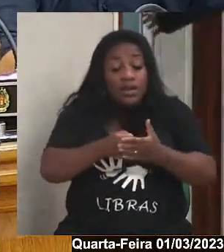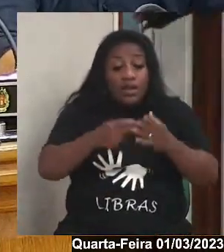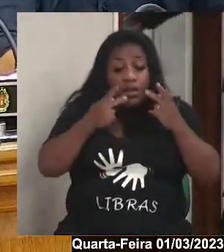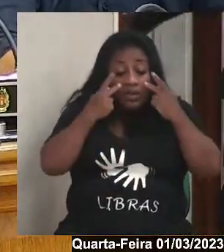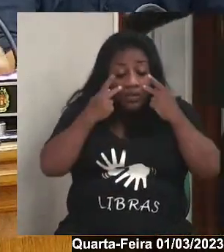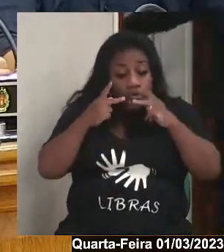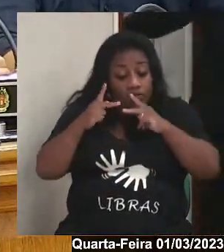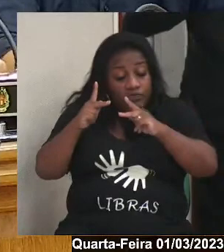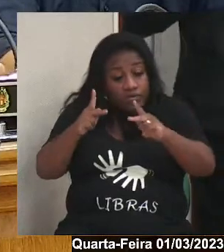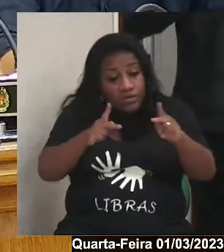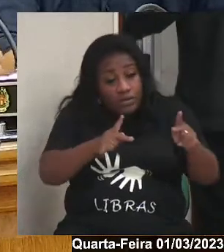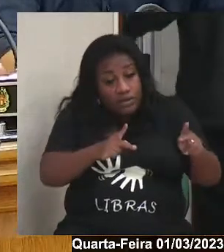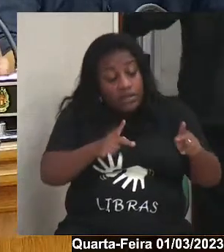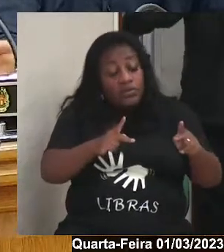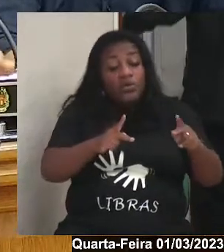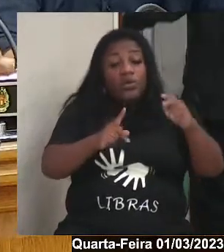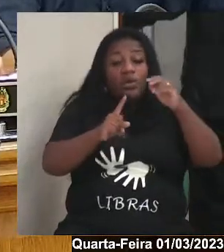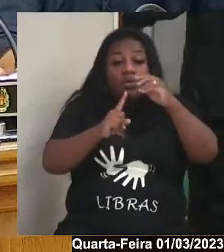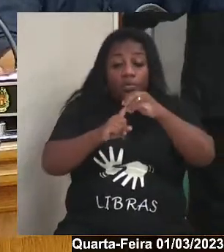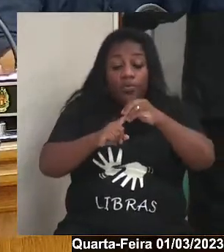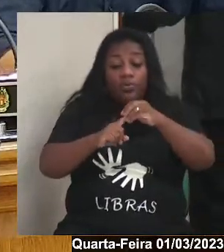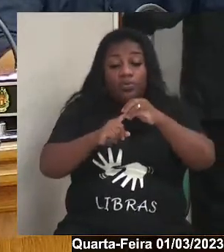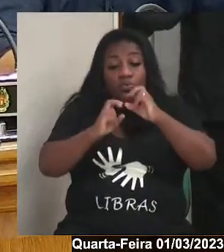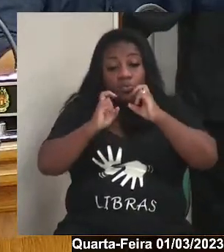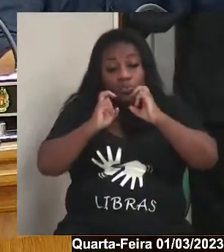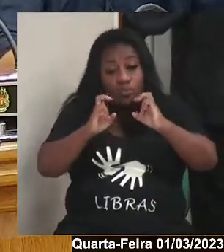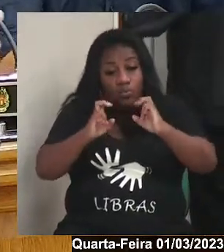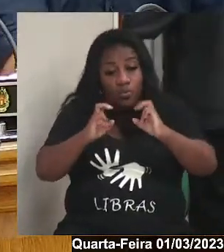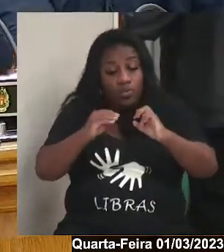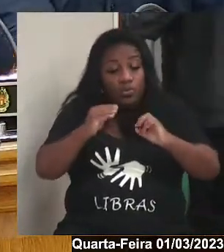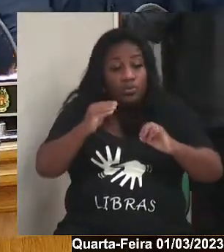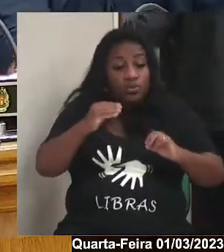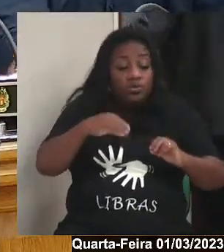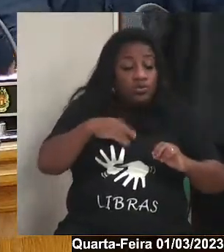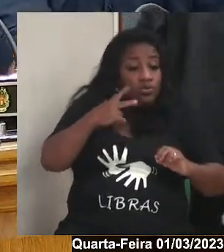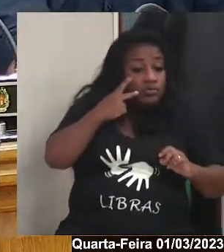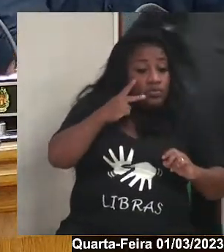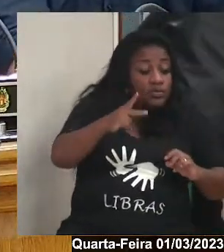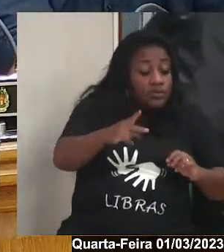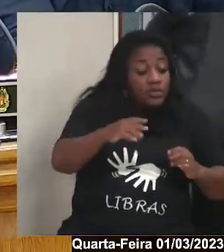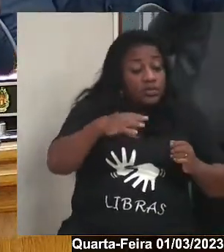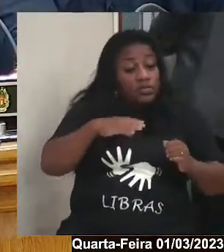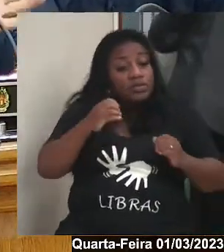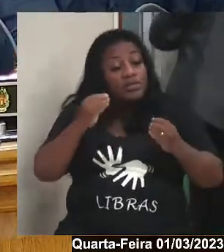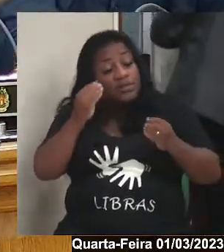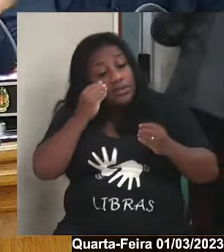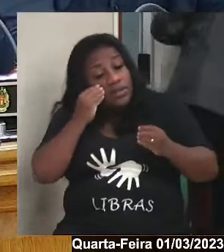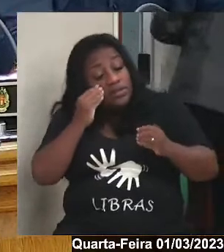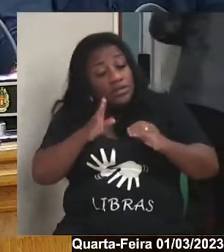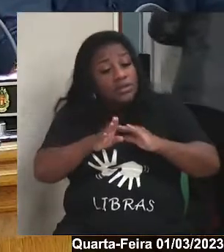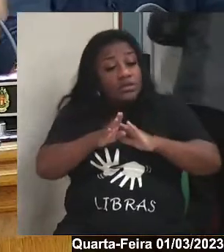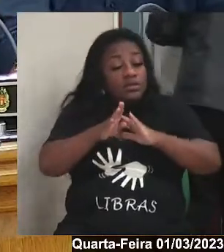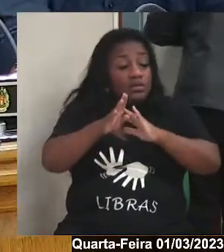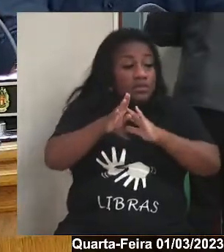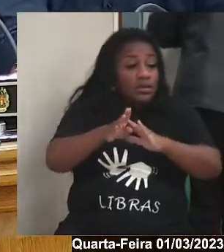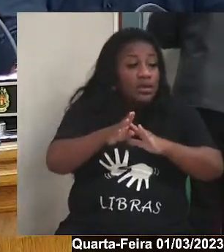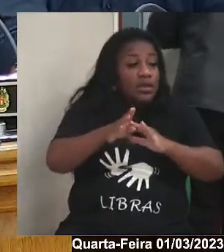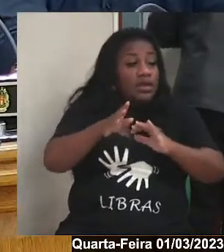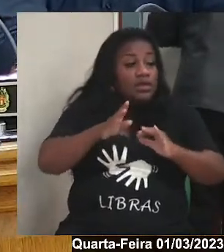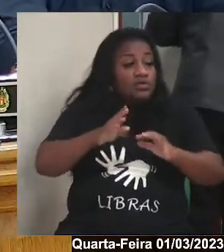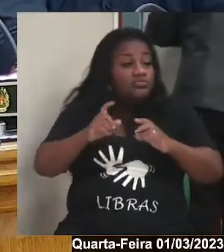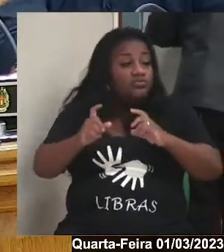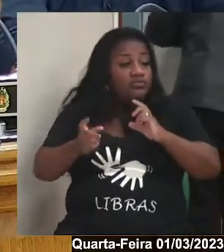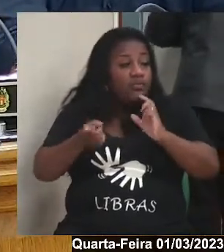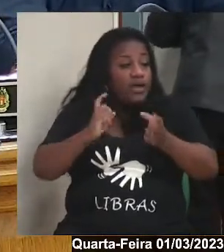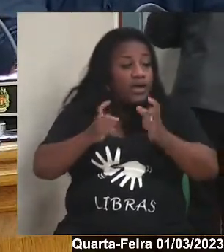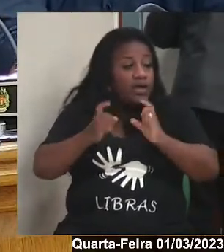socorro, visitando, está muito superlotado, vou lá, consigo amenizar o problema lá, tá? E ajudar a administração. Eu tive uma reunião com o